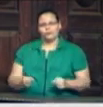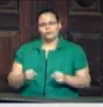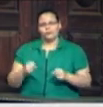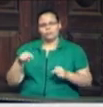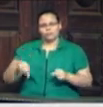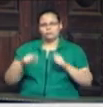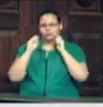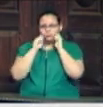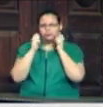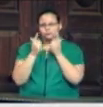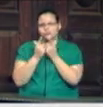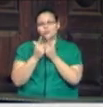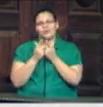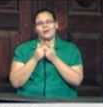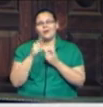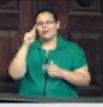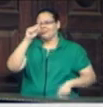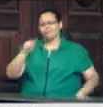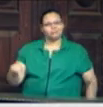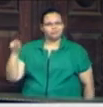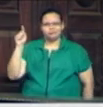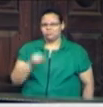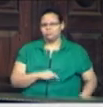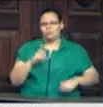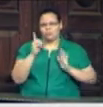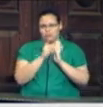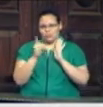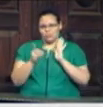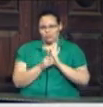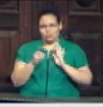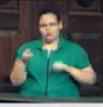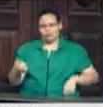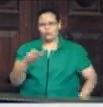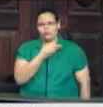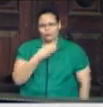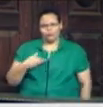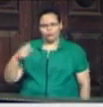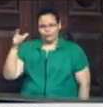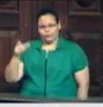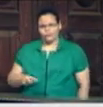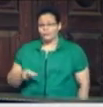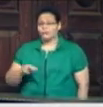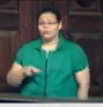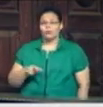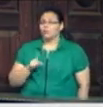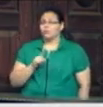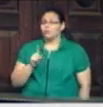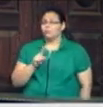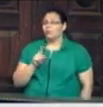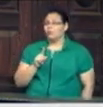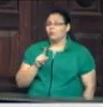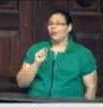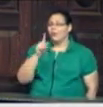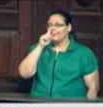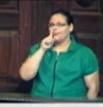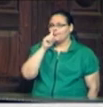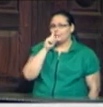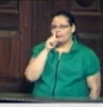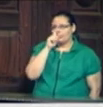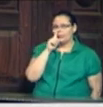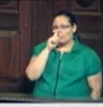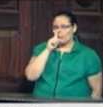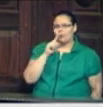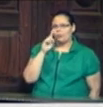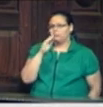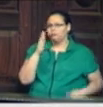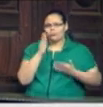nesta casa, anulando o decreto do governador, isto ainda não elimina o risco